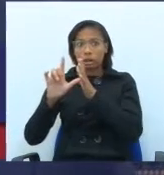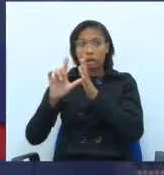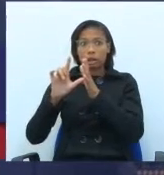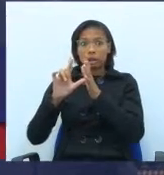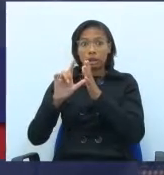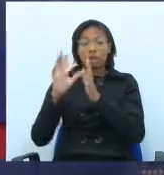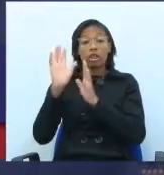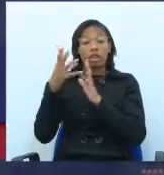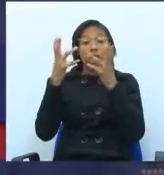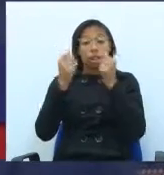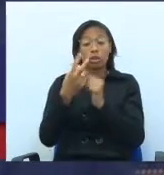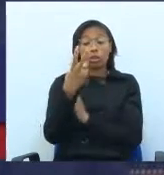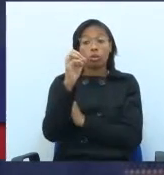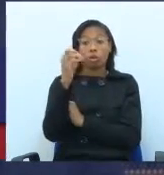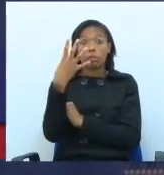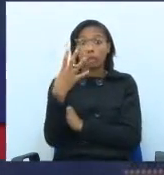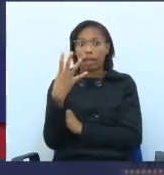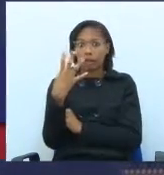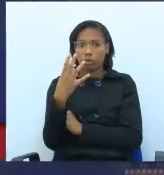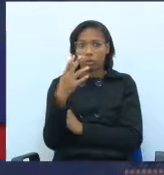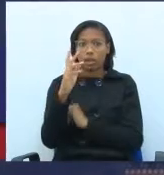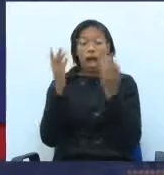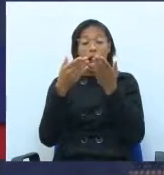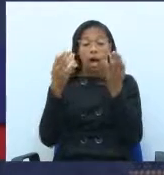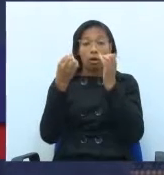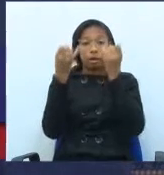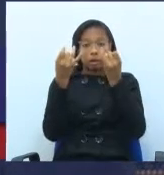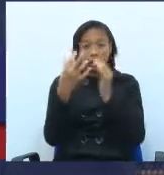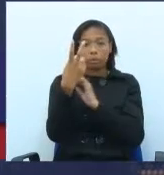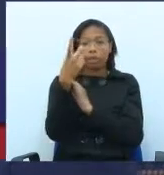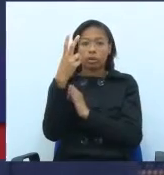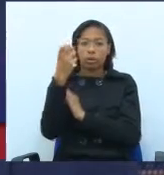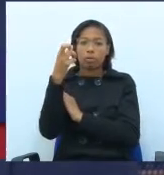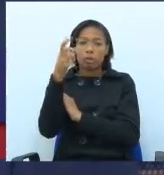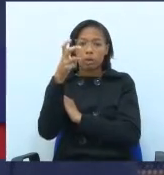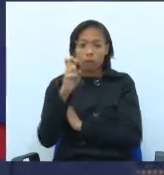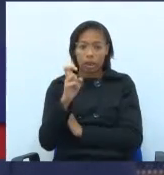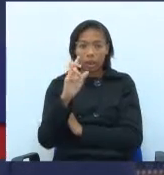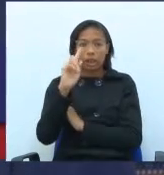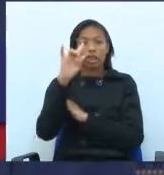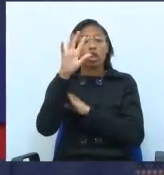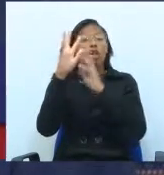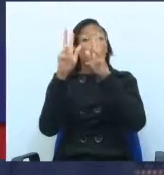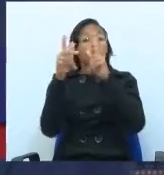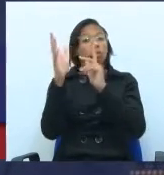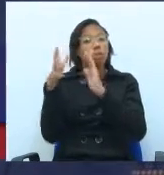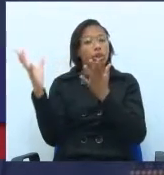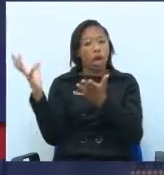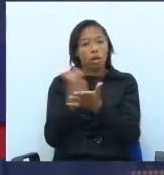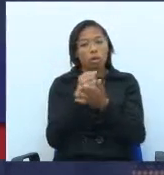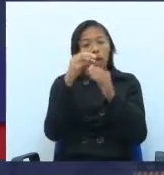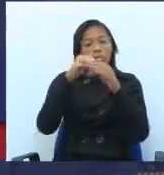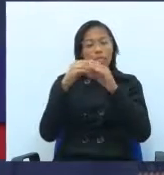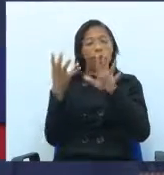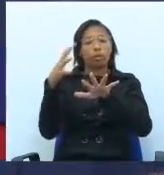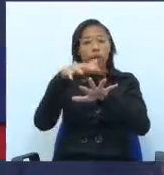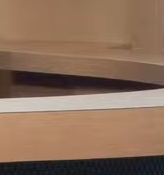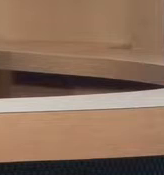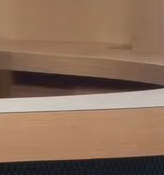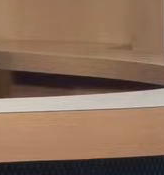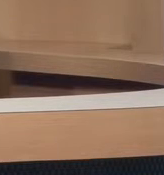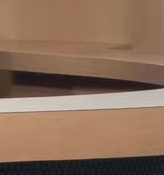que foi aprovada em 2014 para 2015, bem como os orçamentos arrecadados e aplicados dentro das metas